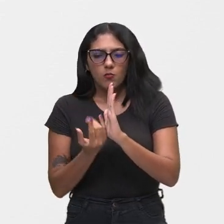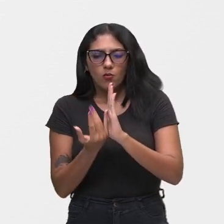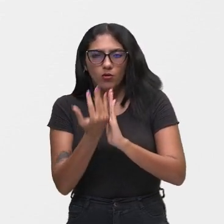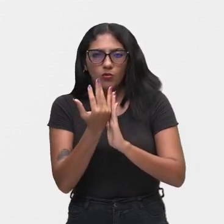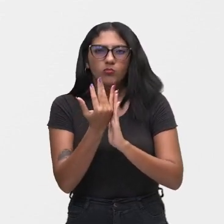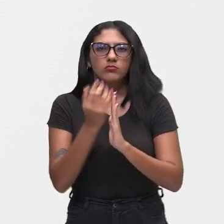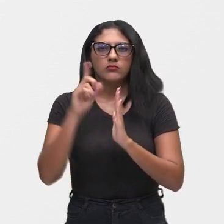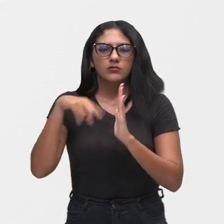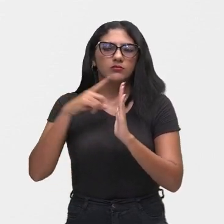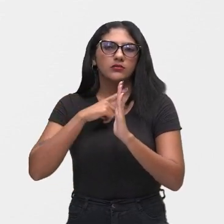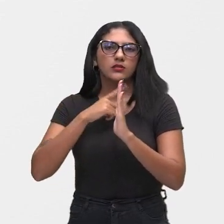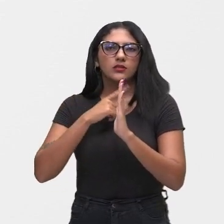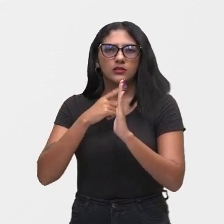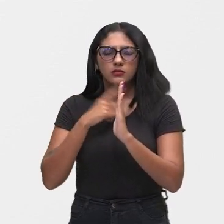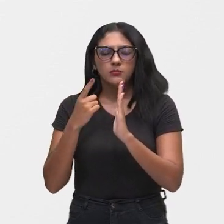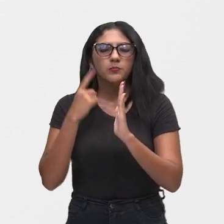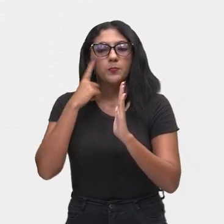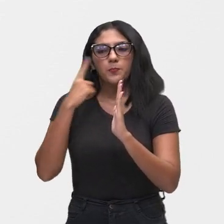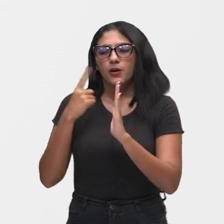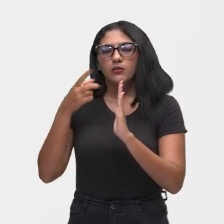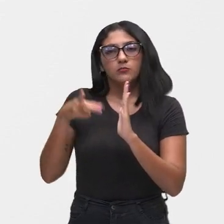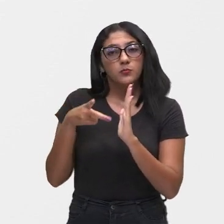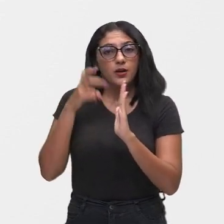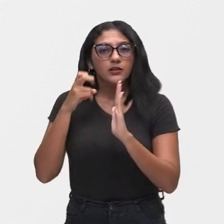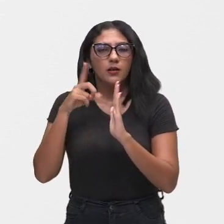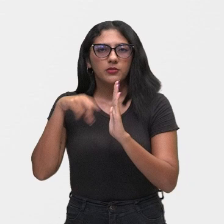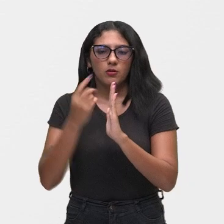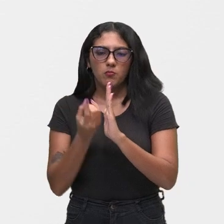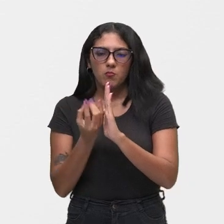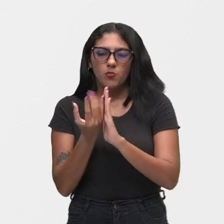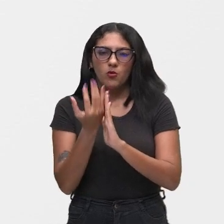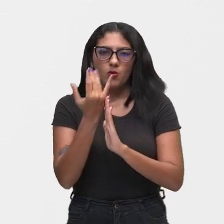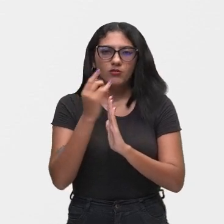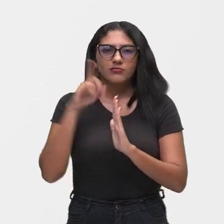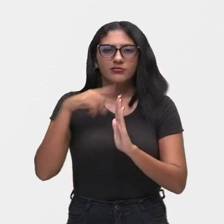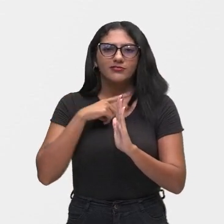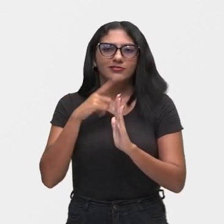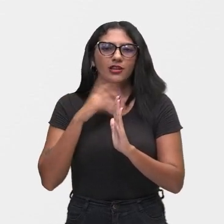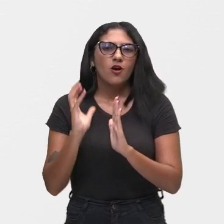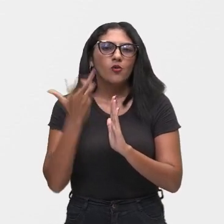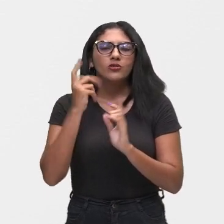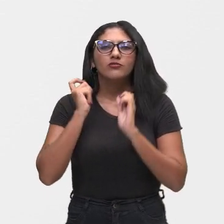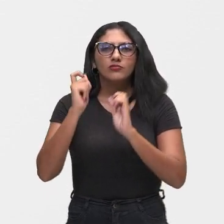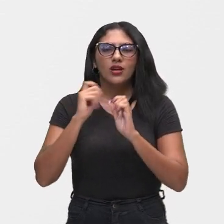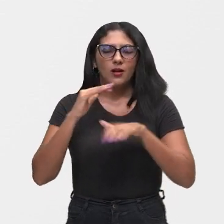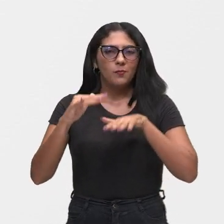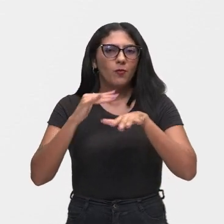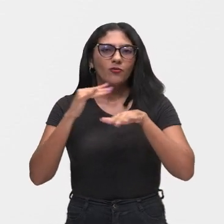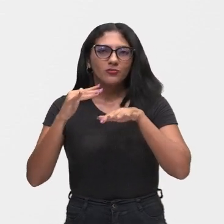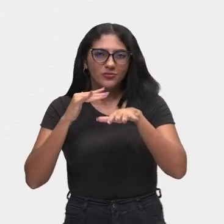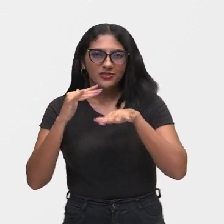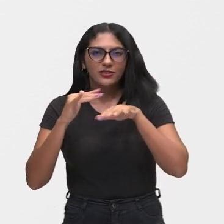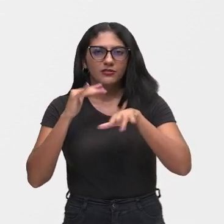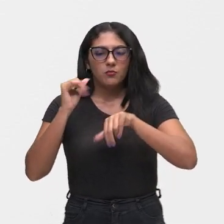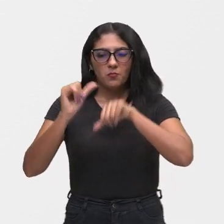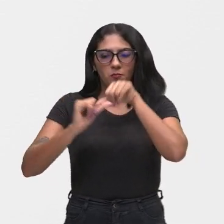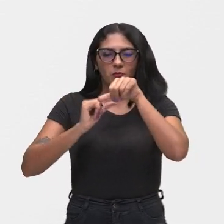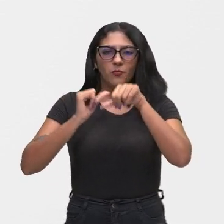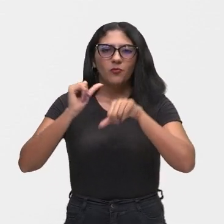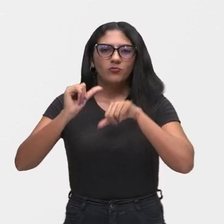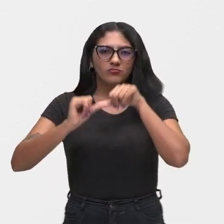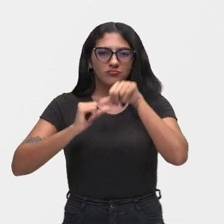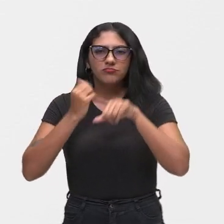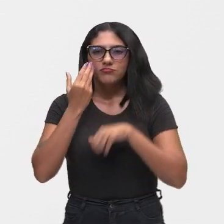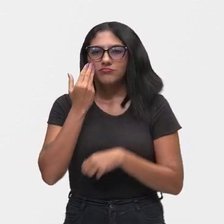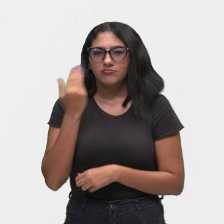que pela saída do vapor causa essa movimentação aí na estrutura superior,